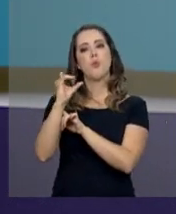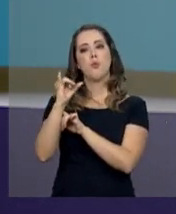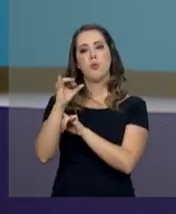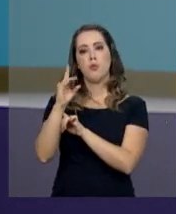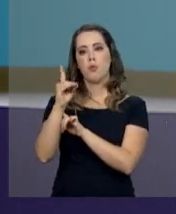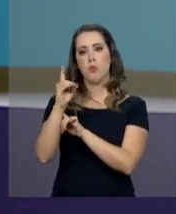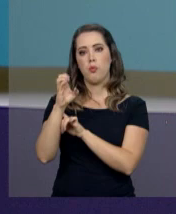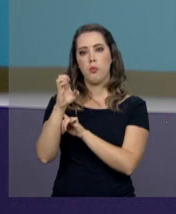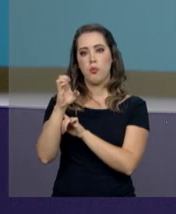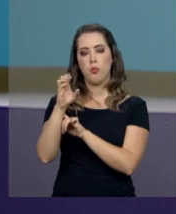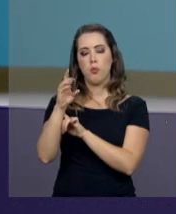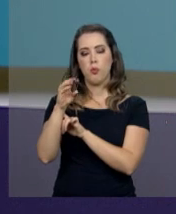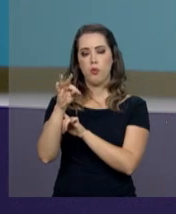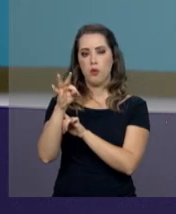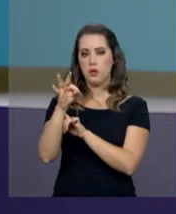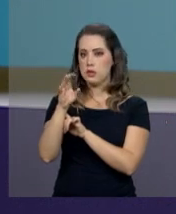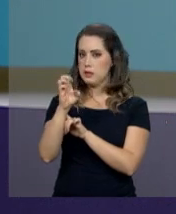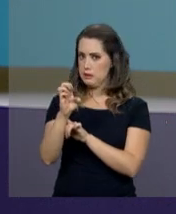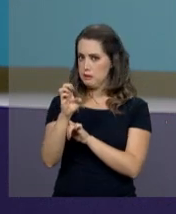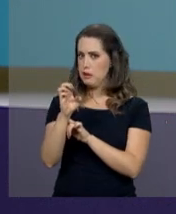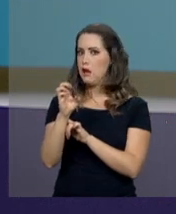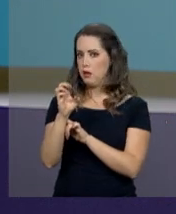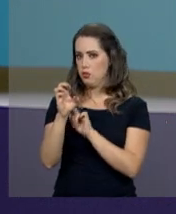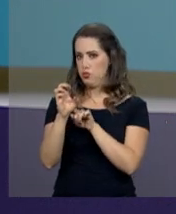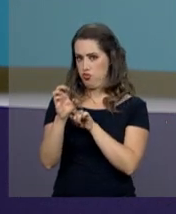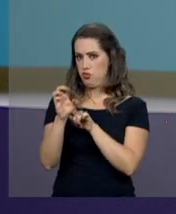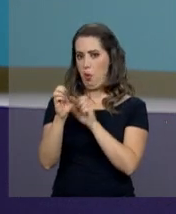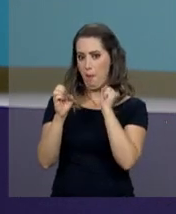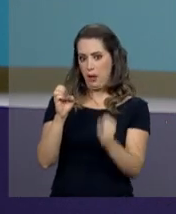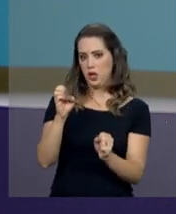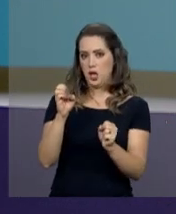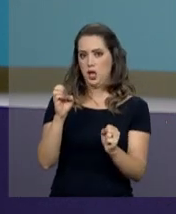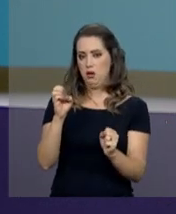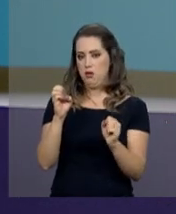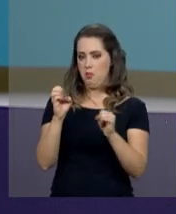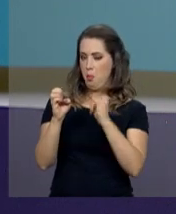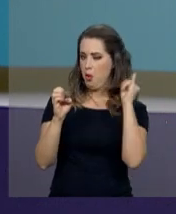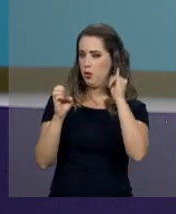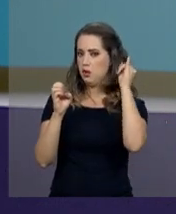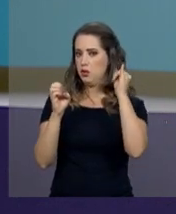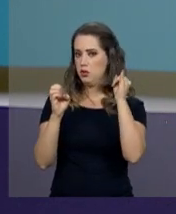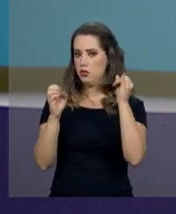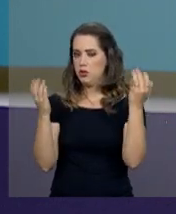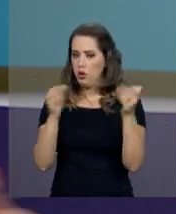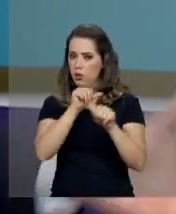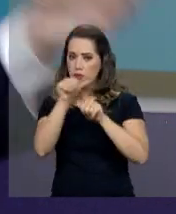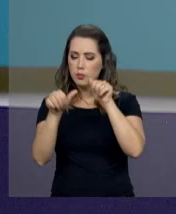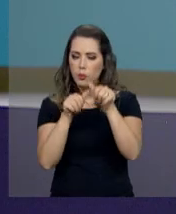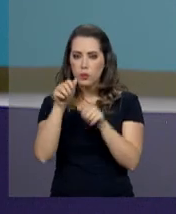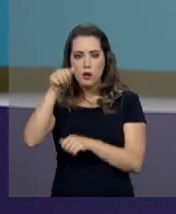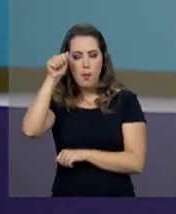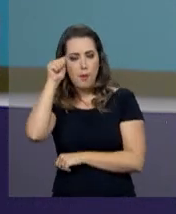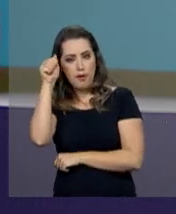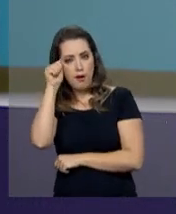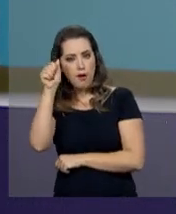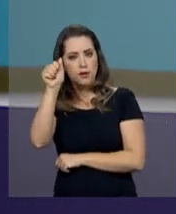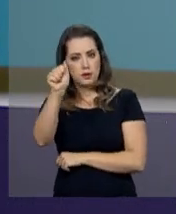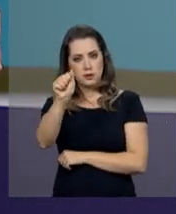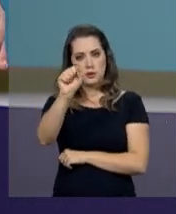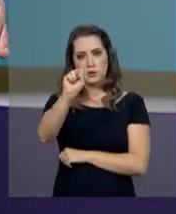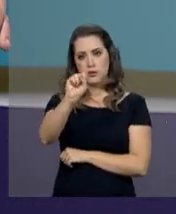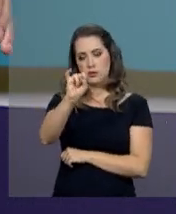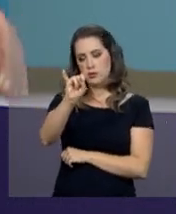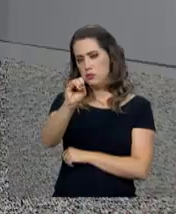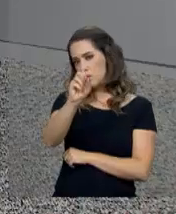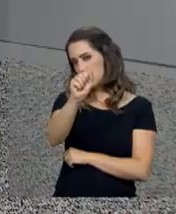eu acho que também o presidente ele destacou um pouco a transição política que vai ocorrer